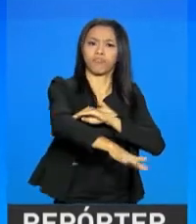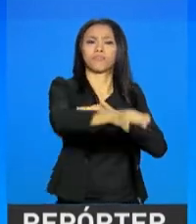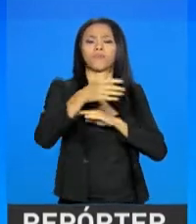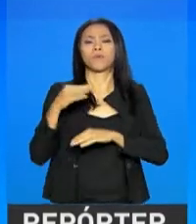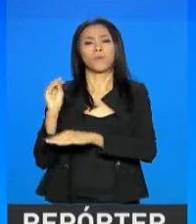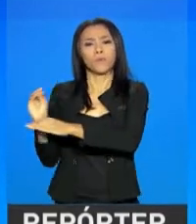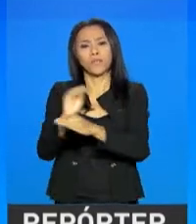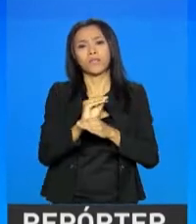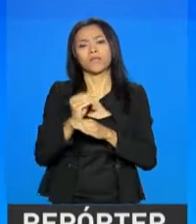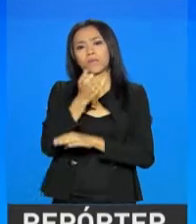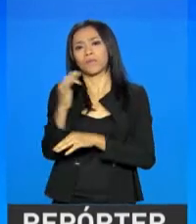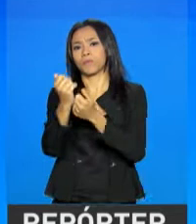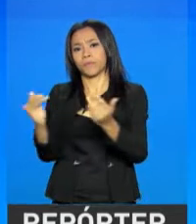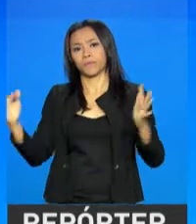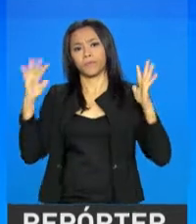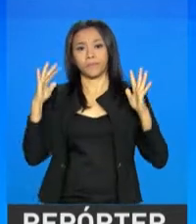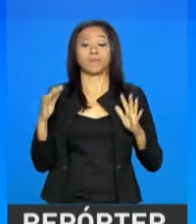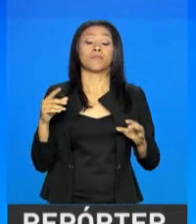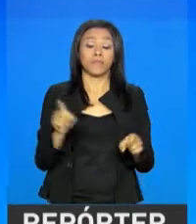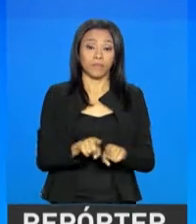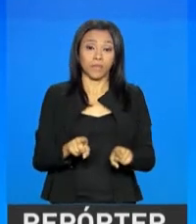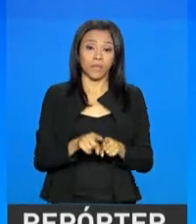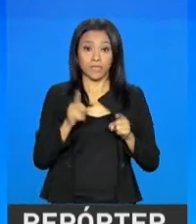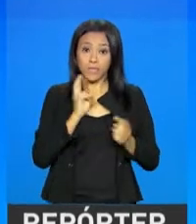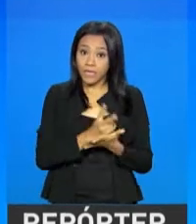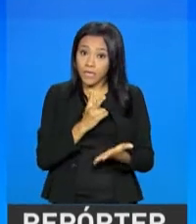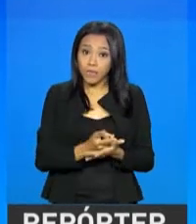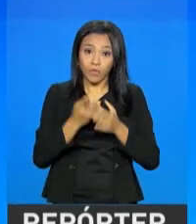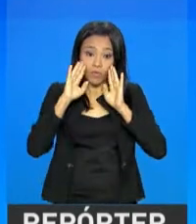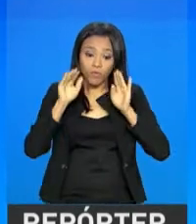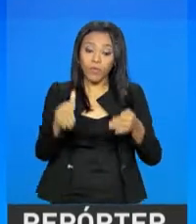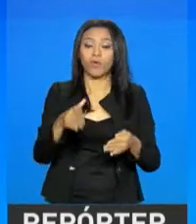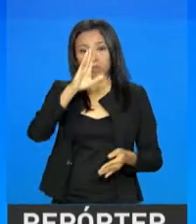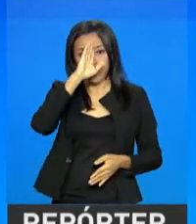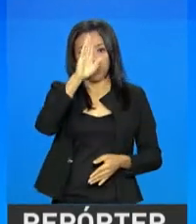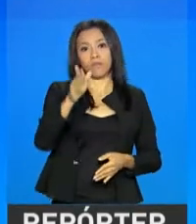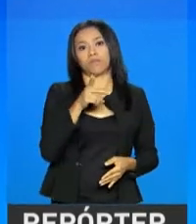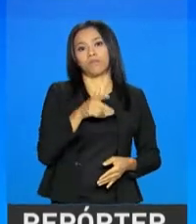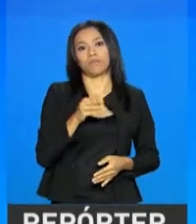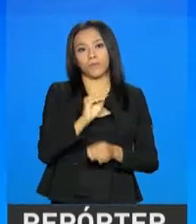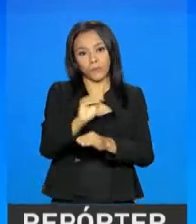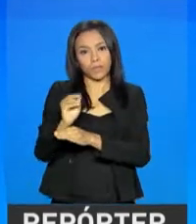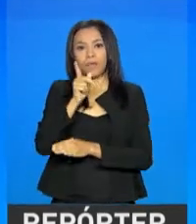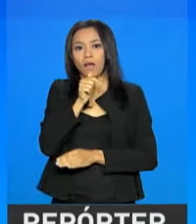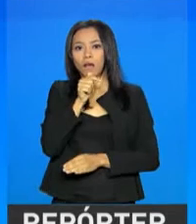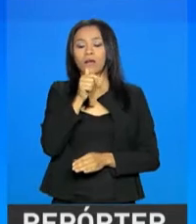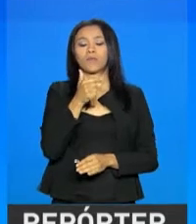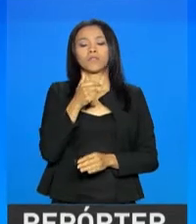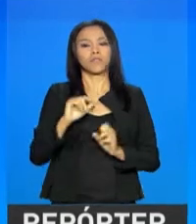segurança hídrica no centro no cerne de nossas políticas públicas no intuito de